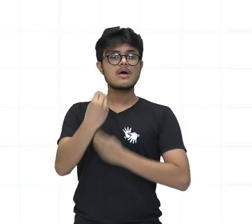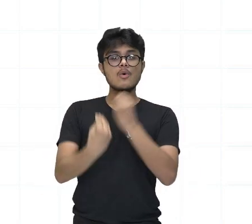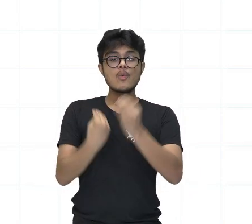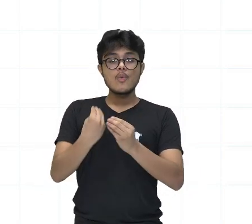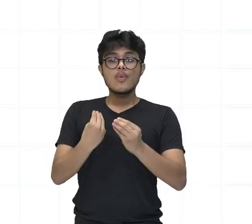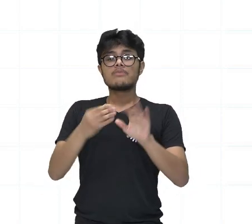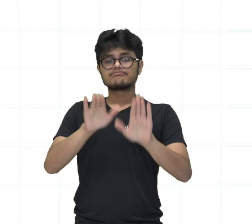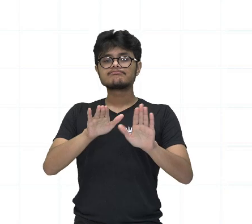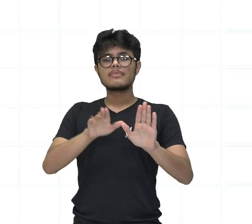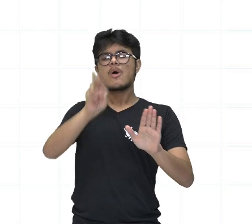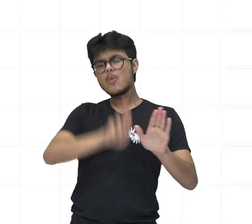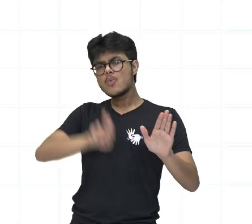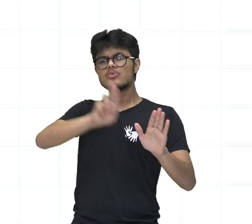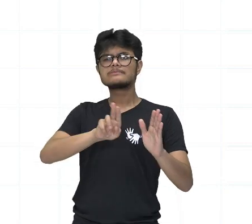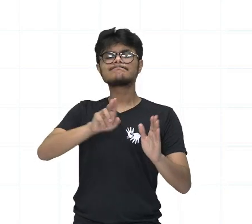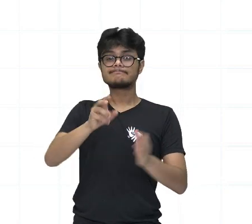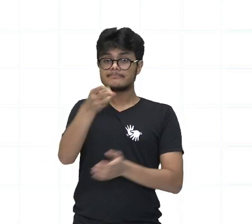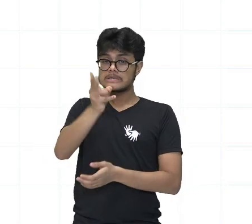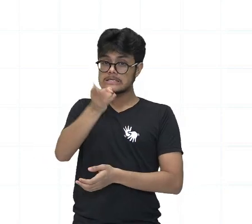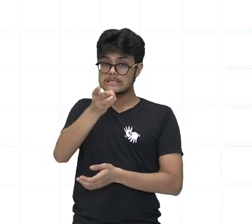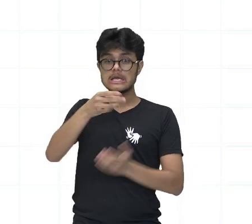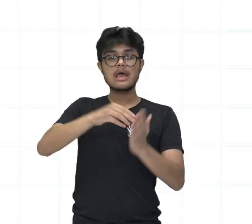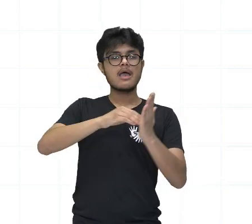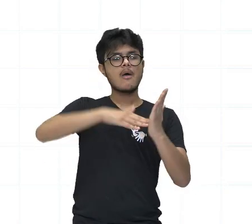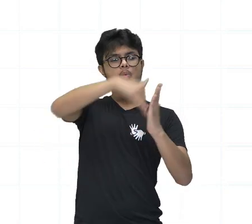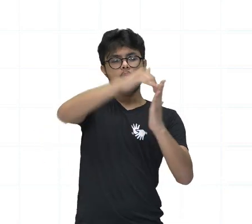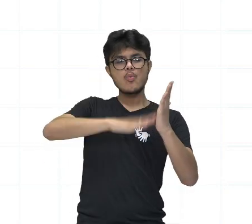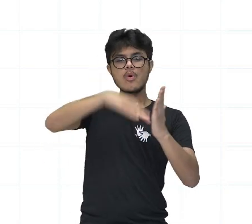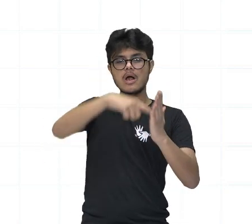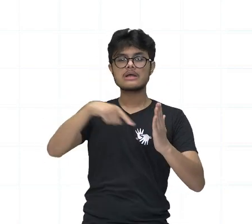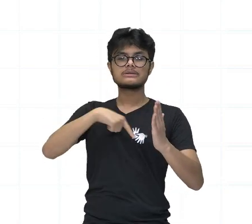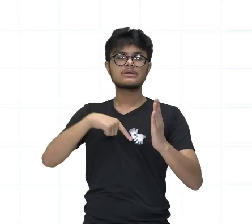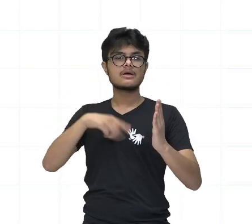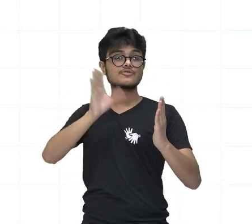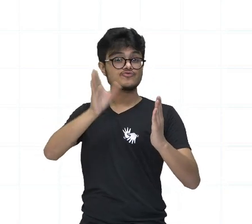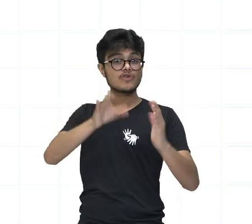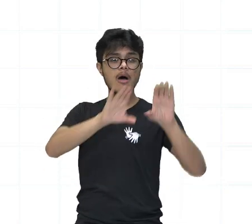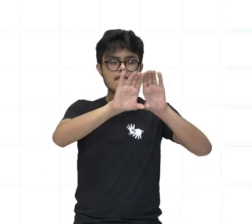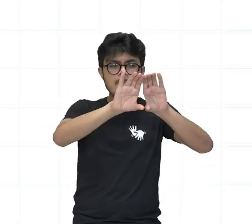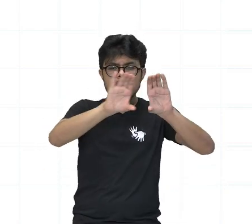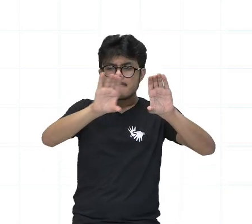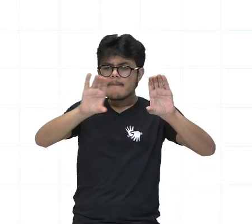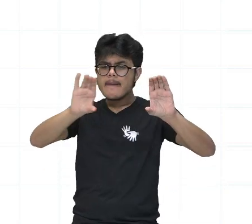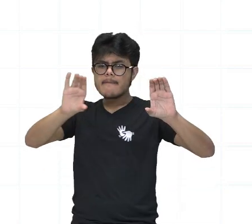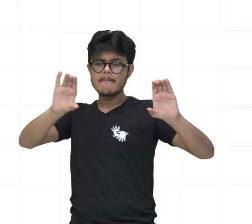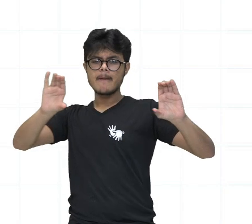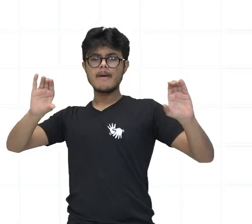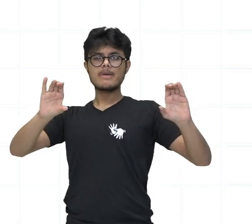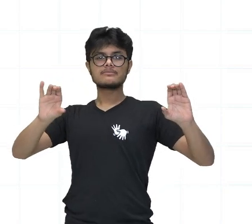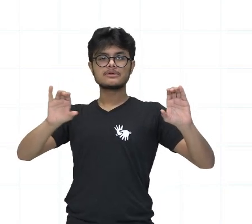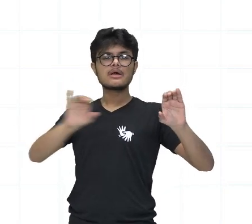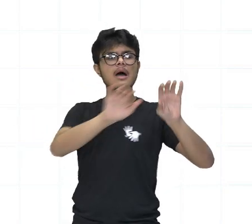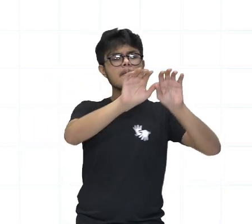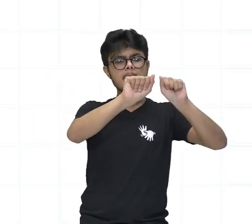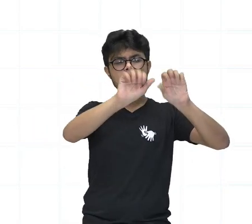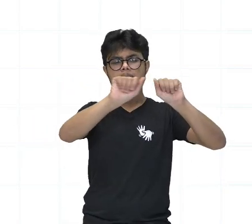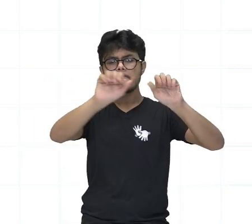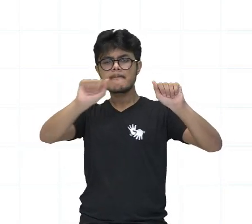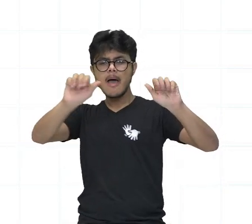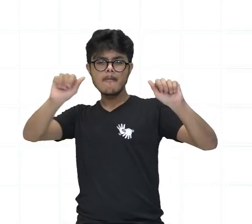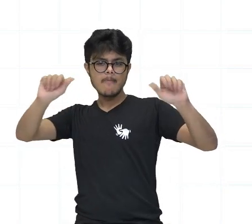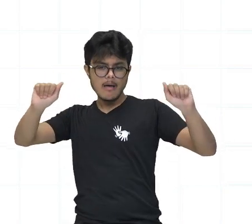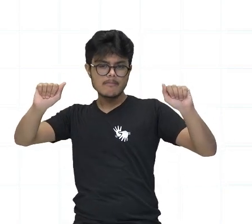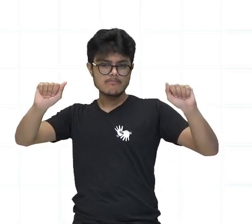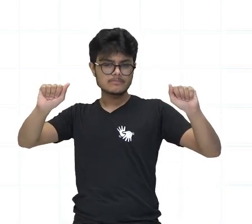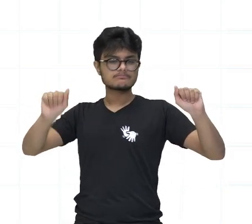pintar diretamente sobre o revestimento ainda fresco da parede em argamassa de